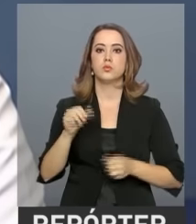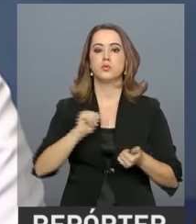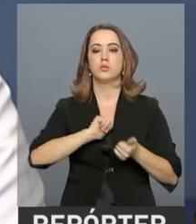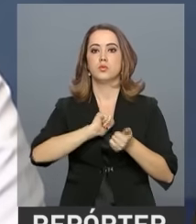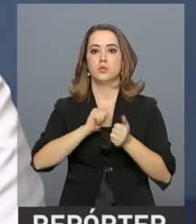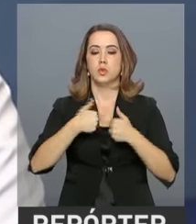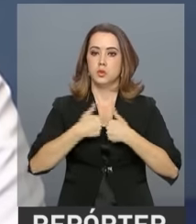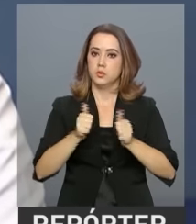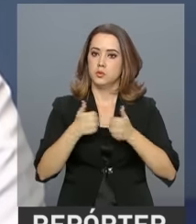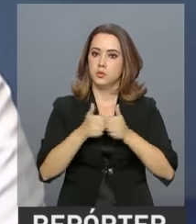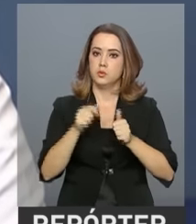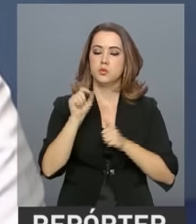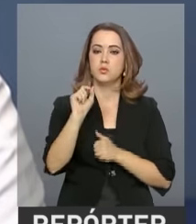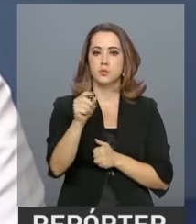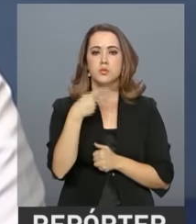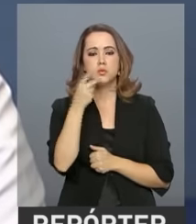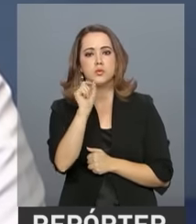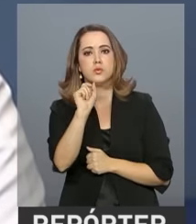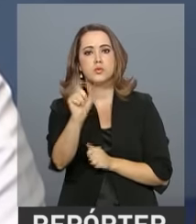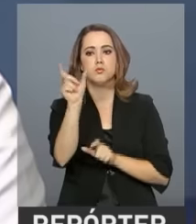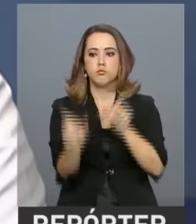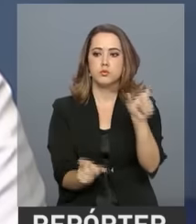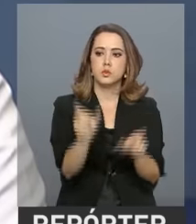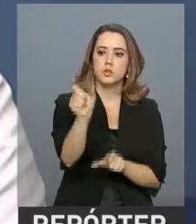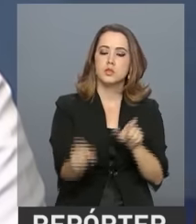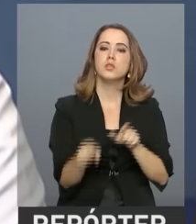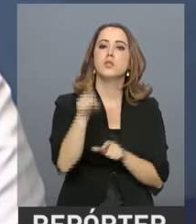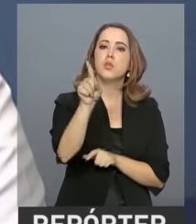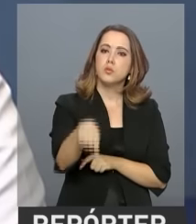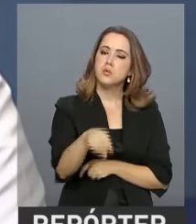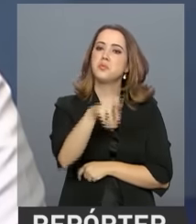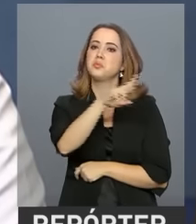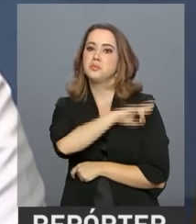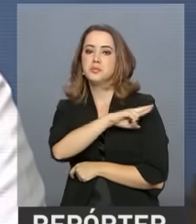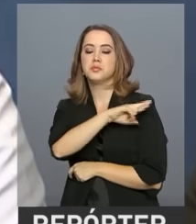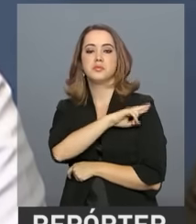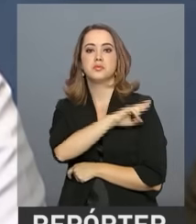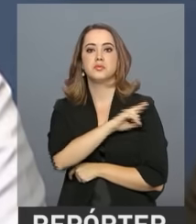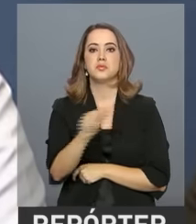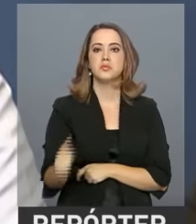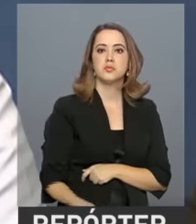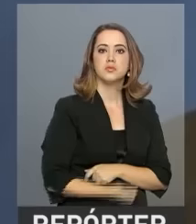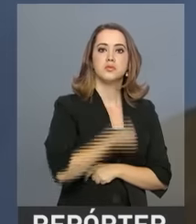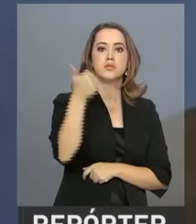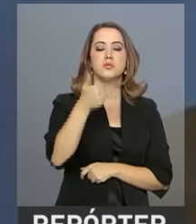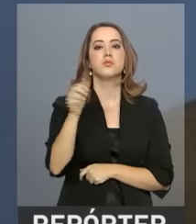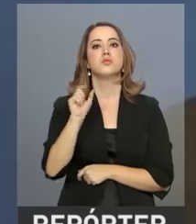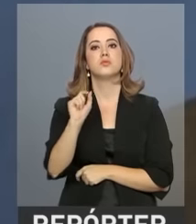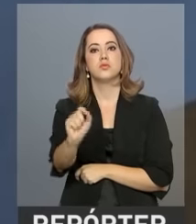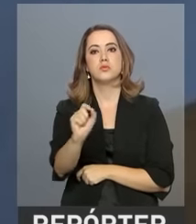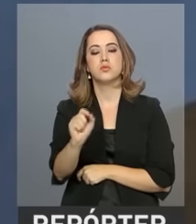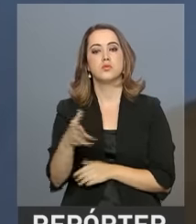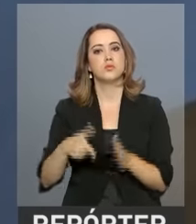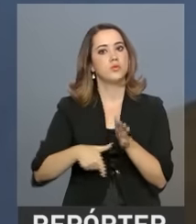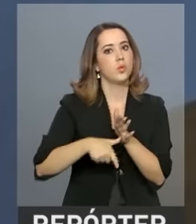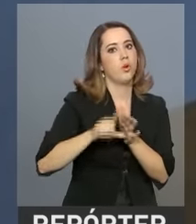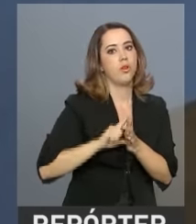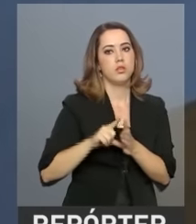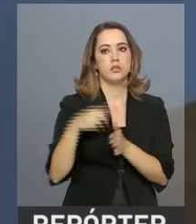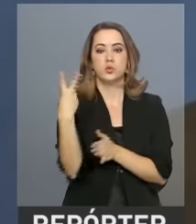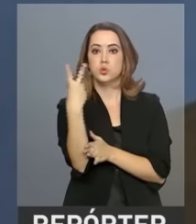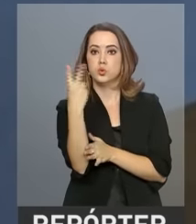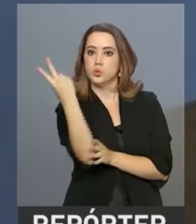Aviação Civil destacou que os passageiros foram os principais responsáveis por esta marca, chegando com antecedência